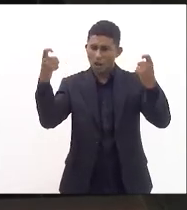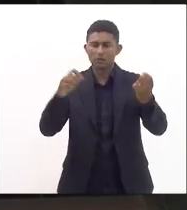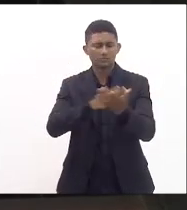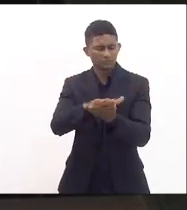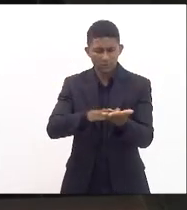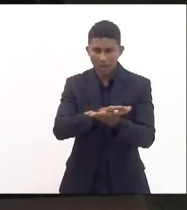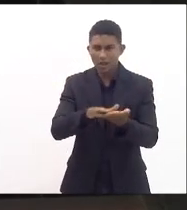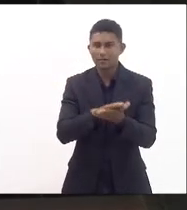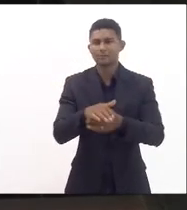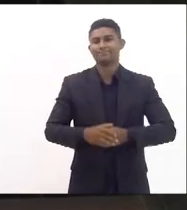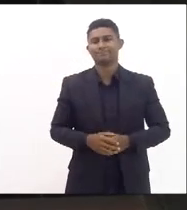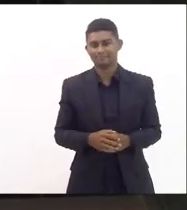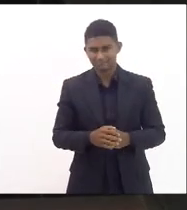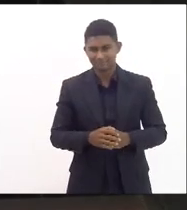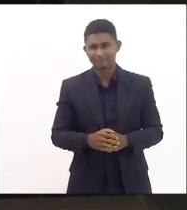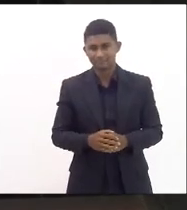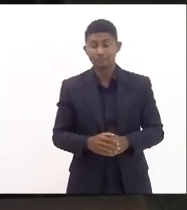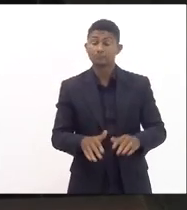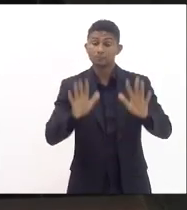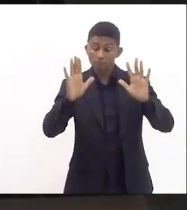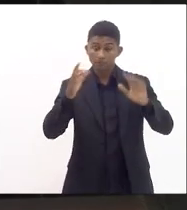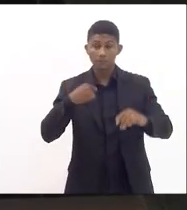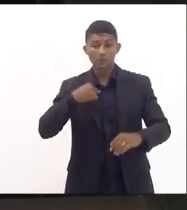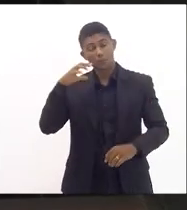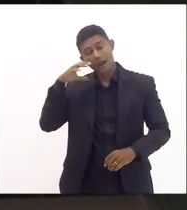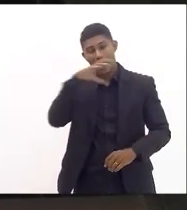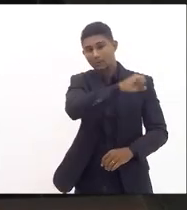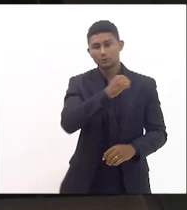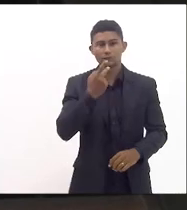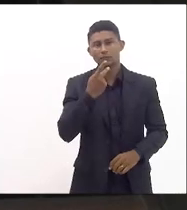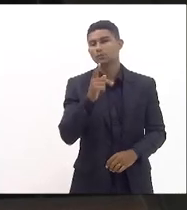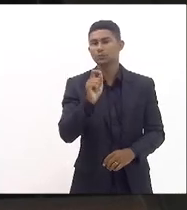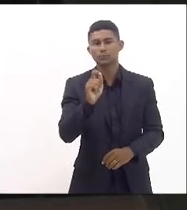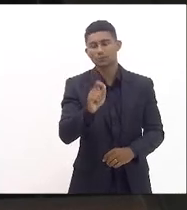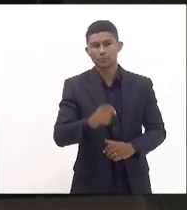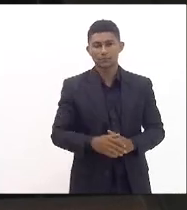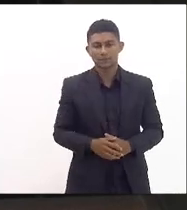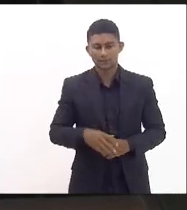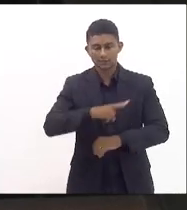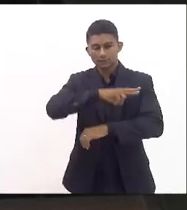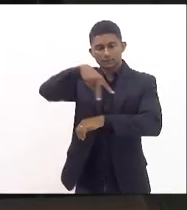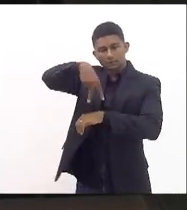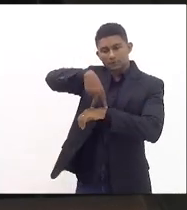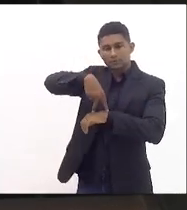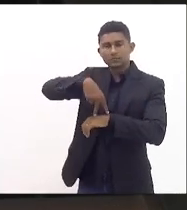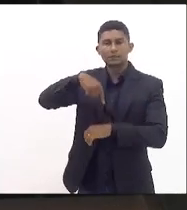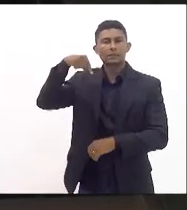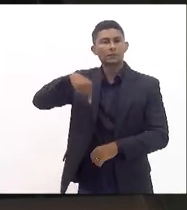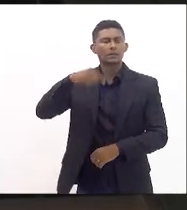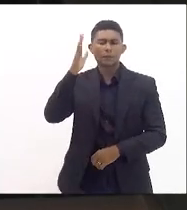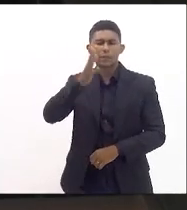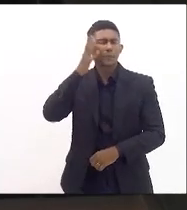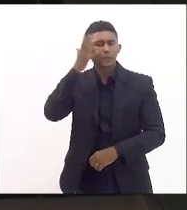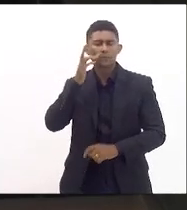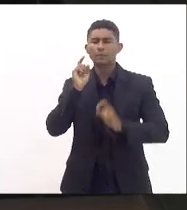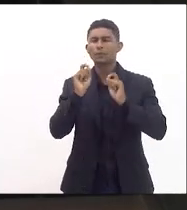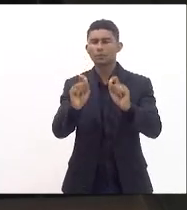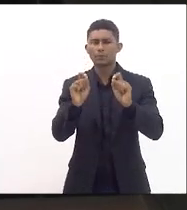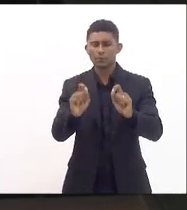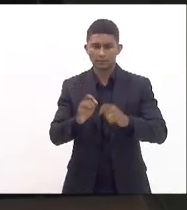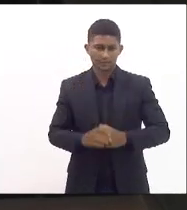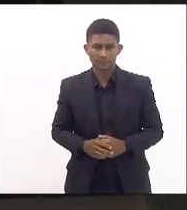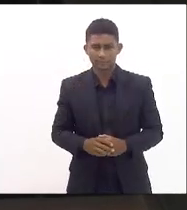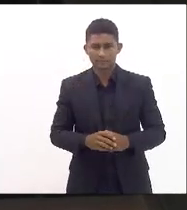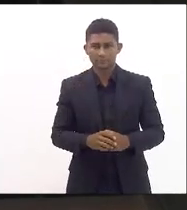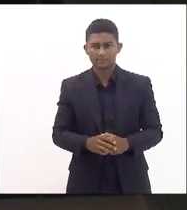preconceito. Mas eu queria rapidamente fazer uso da tribuna exatamente para falar um pouco